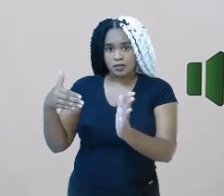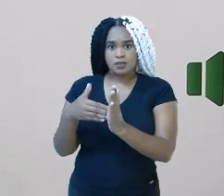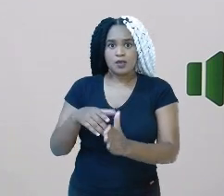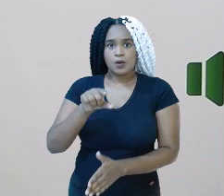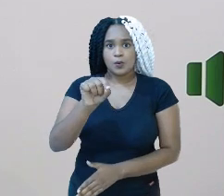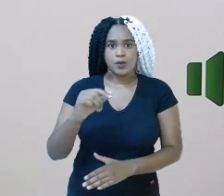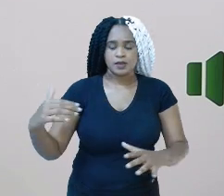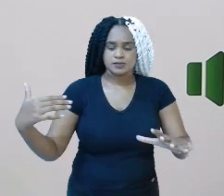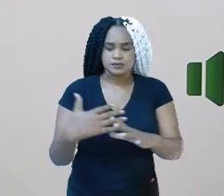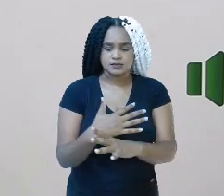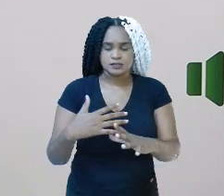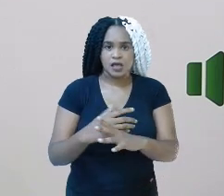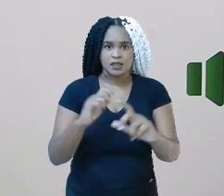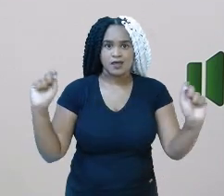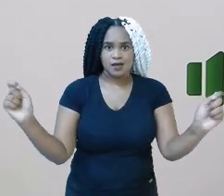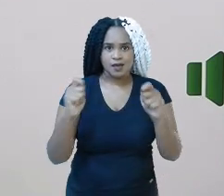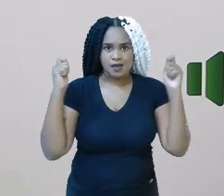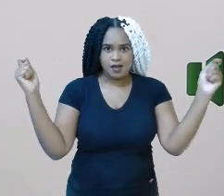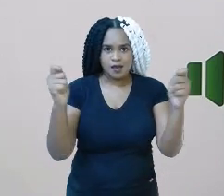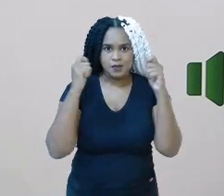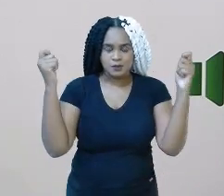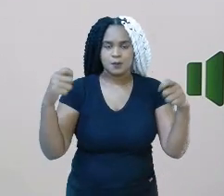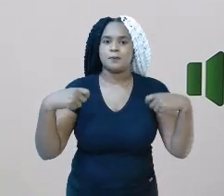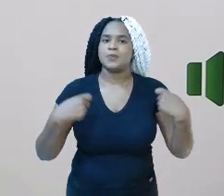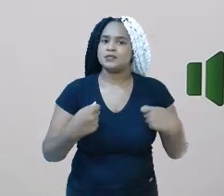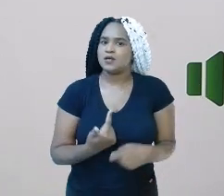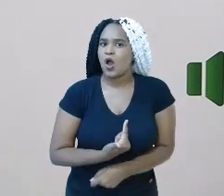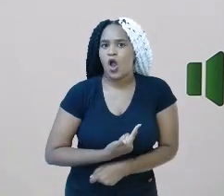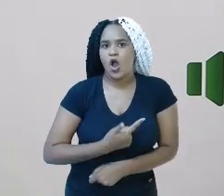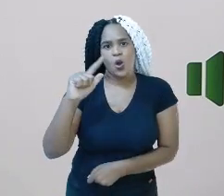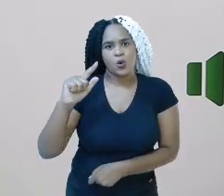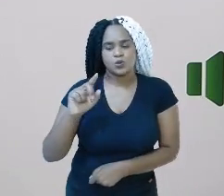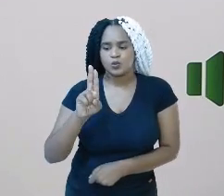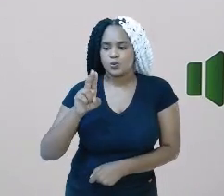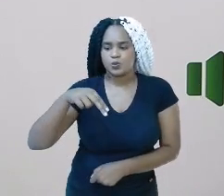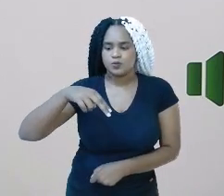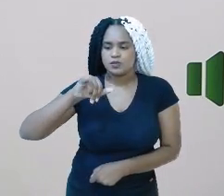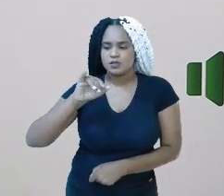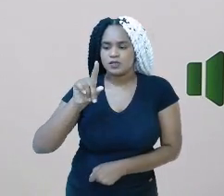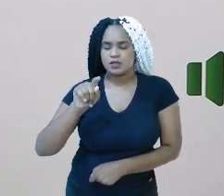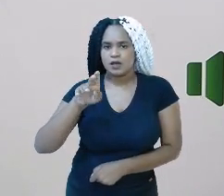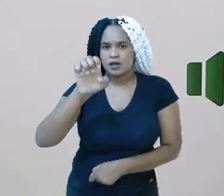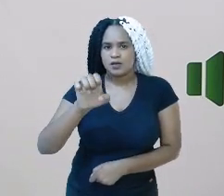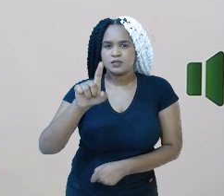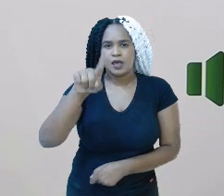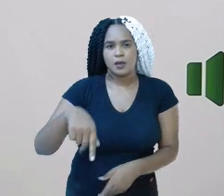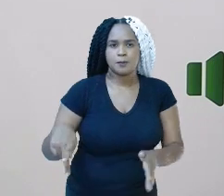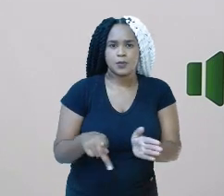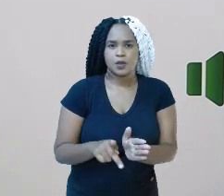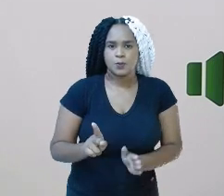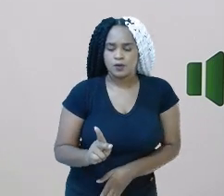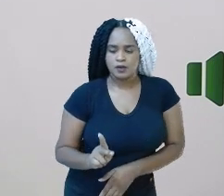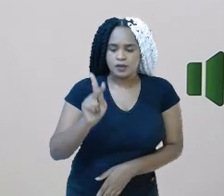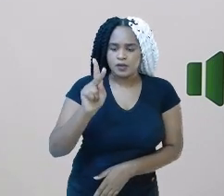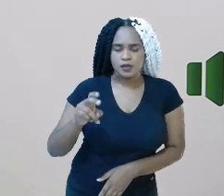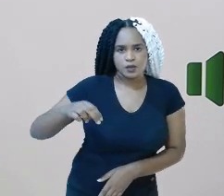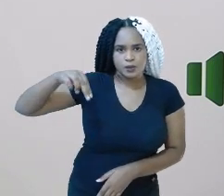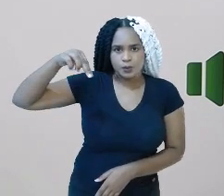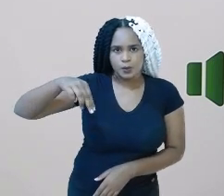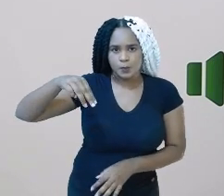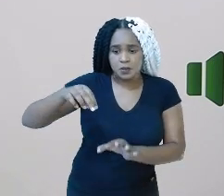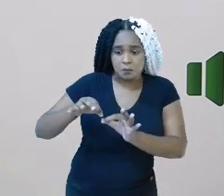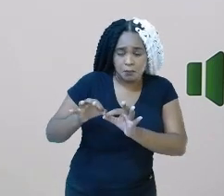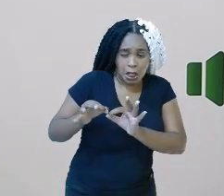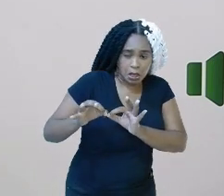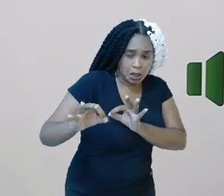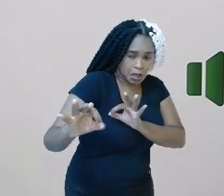a cidade de Caruaru, eu teria que ter outra unidade de medida, que nesse caso seriam os